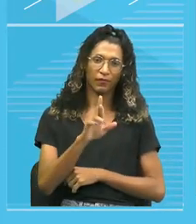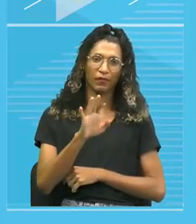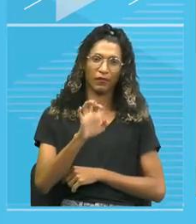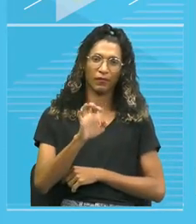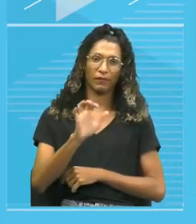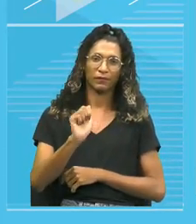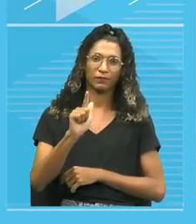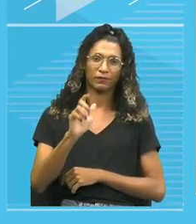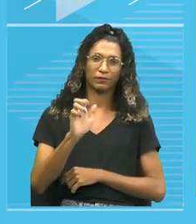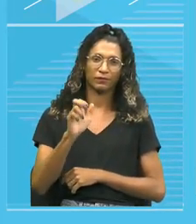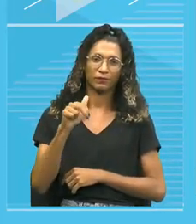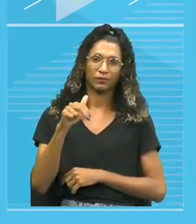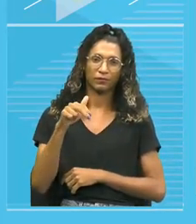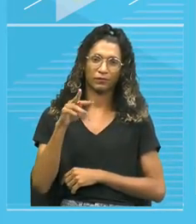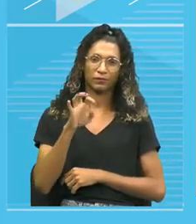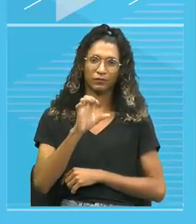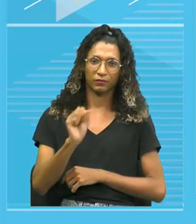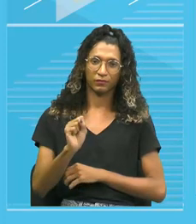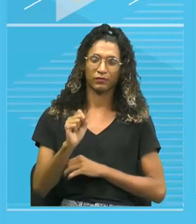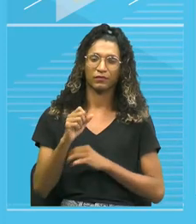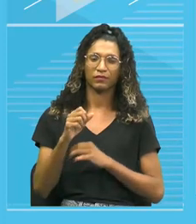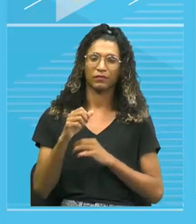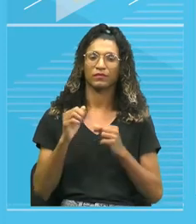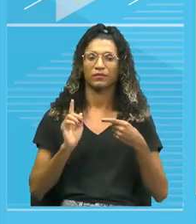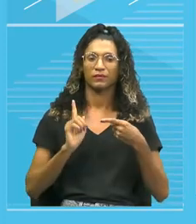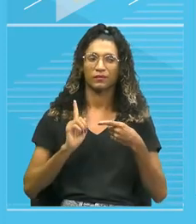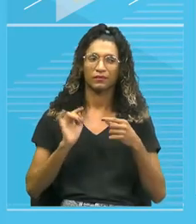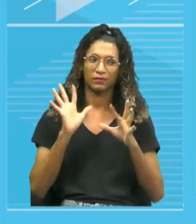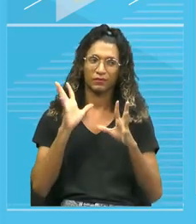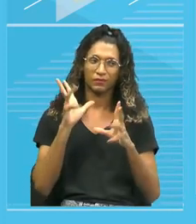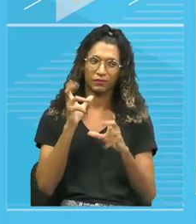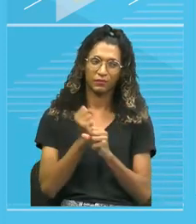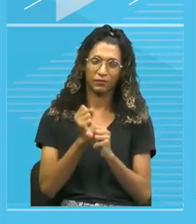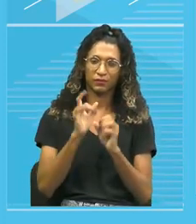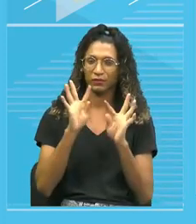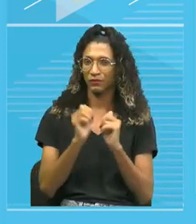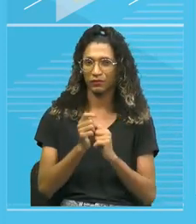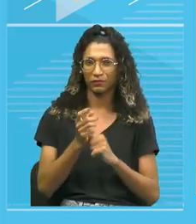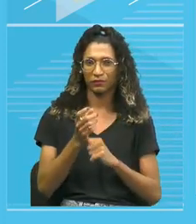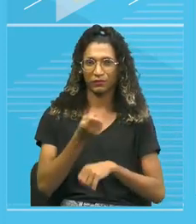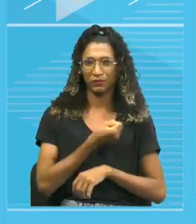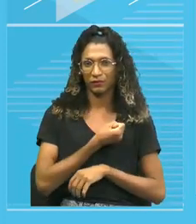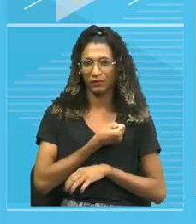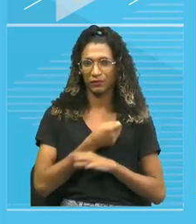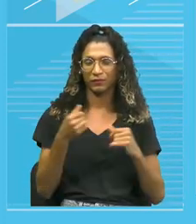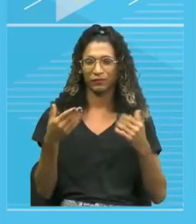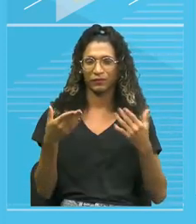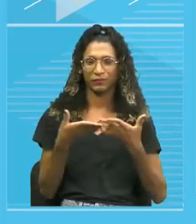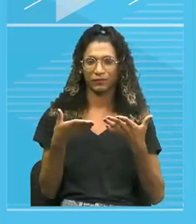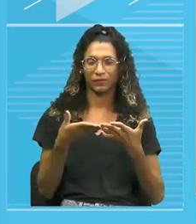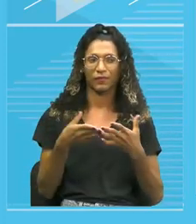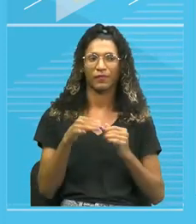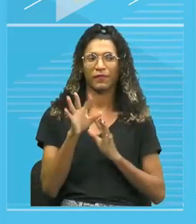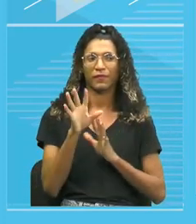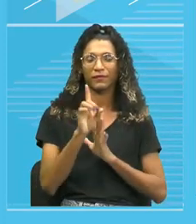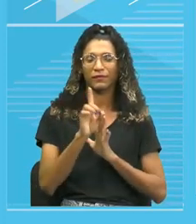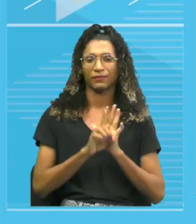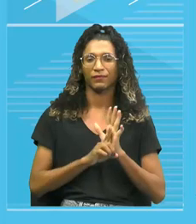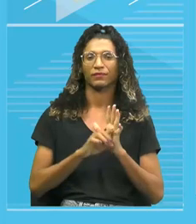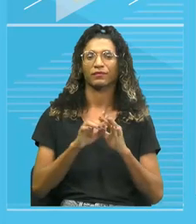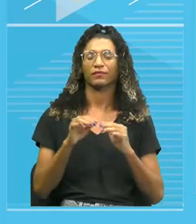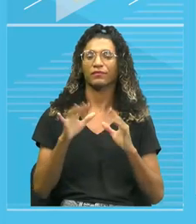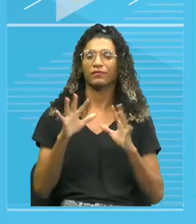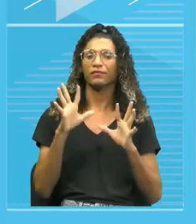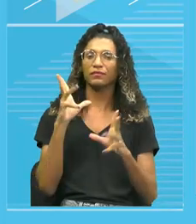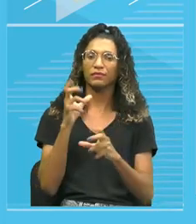da Seta e somo logo todos os valores vou para o lado direito da Seta e somos todos